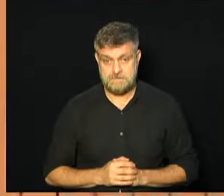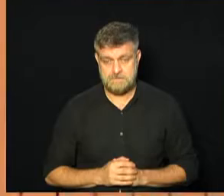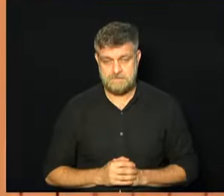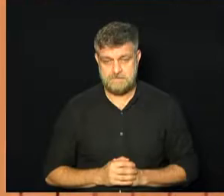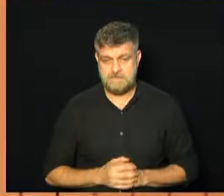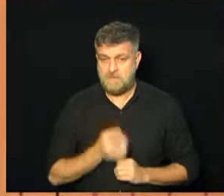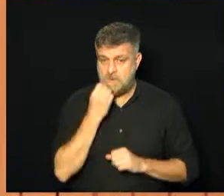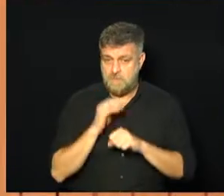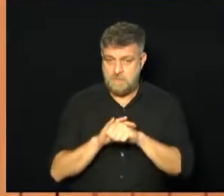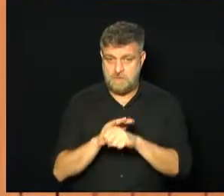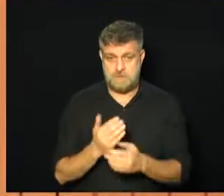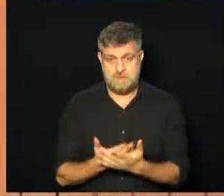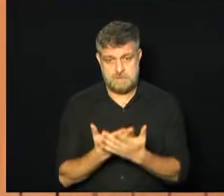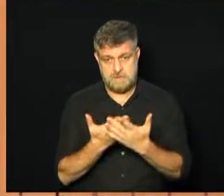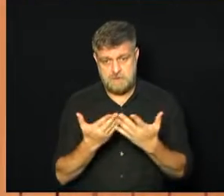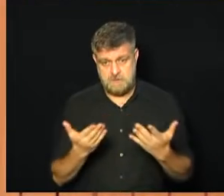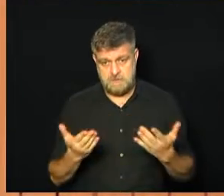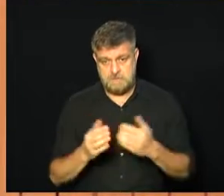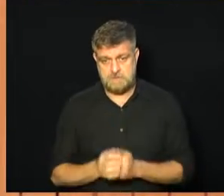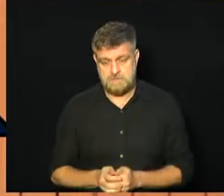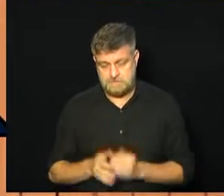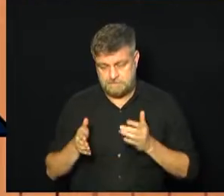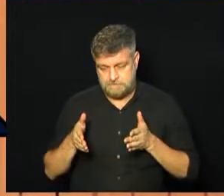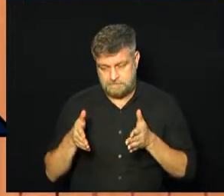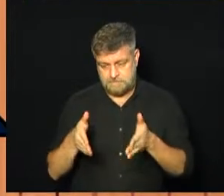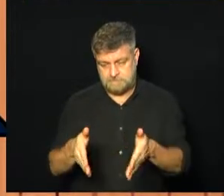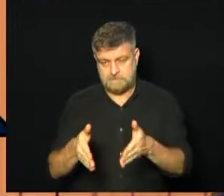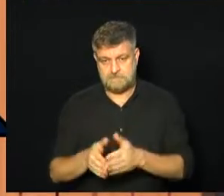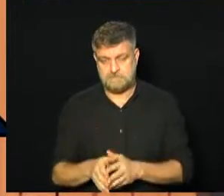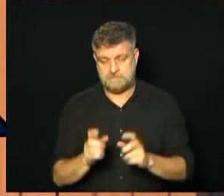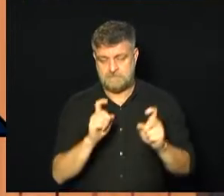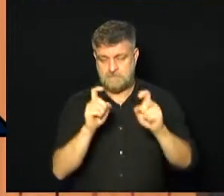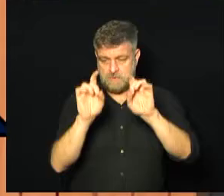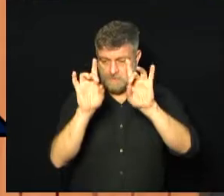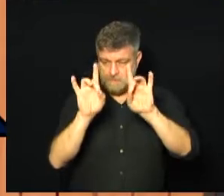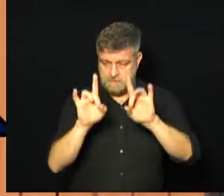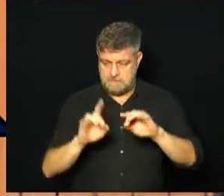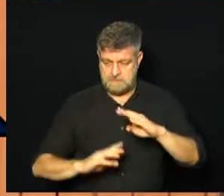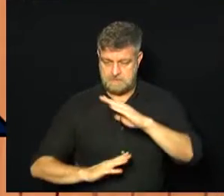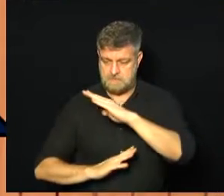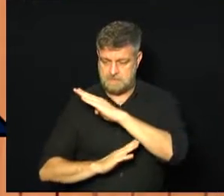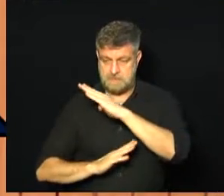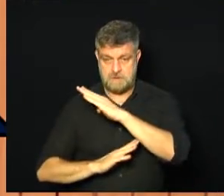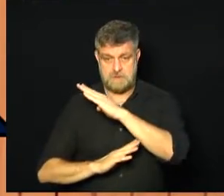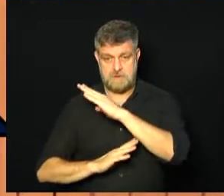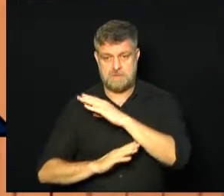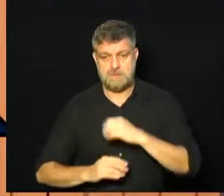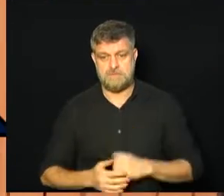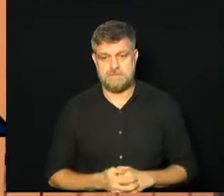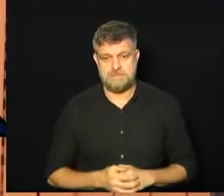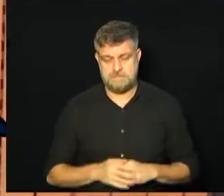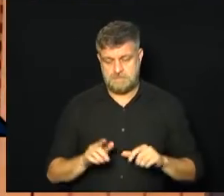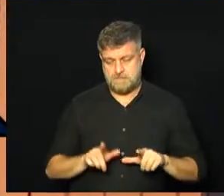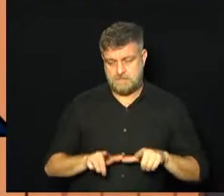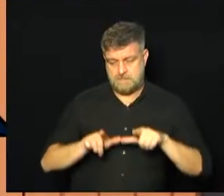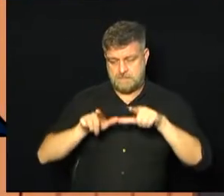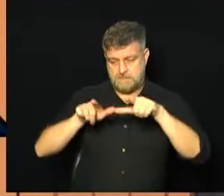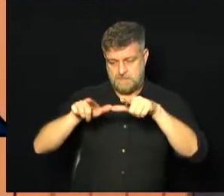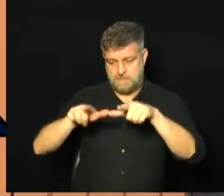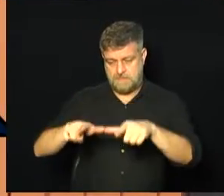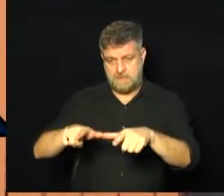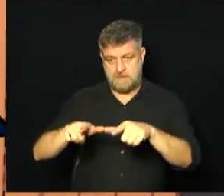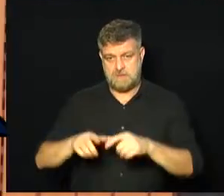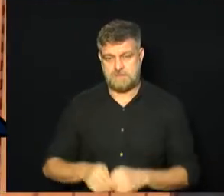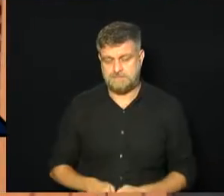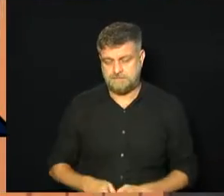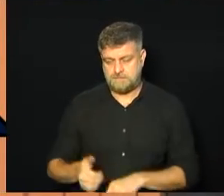Boa noite a todos. Declaro aberta a presente reunião solene da Câmara Municipal de Campinas para entrega do Diploma